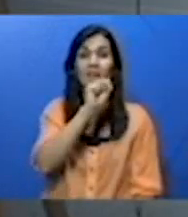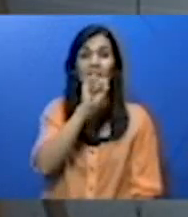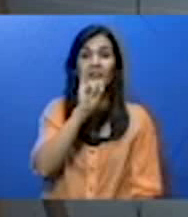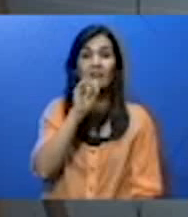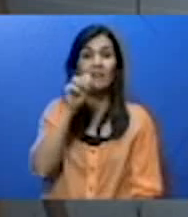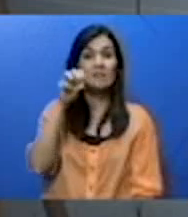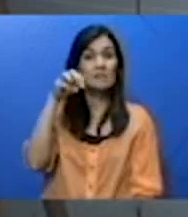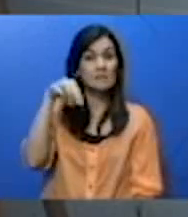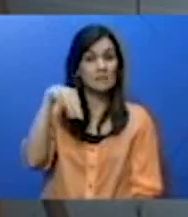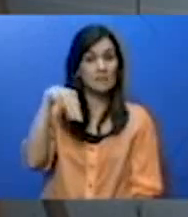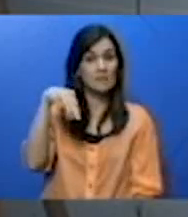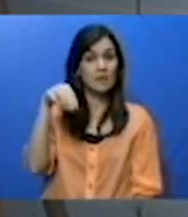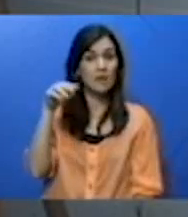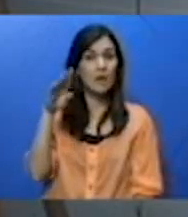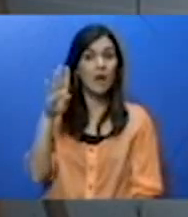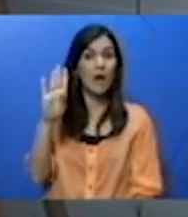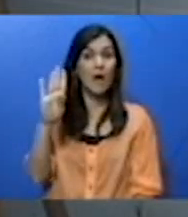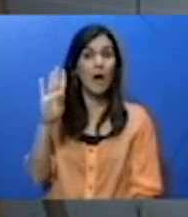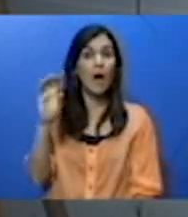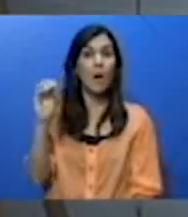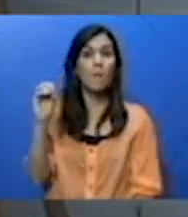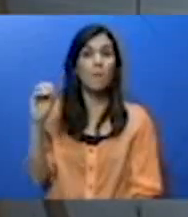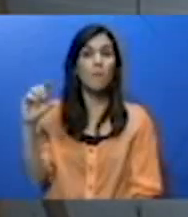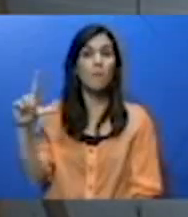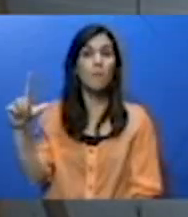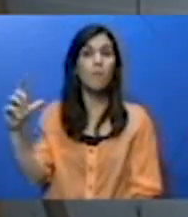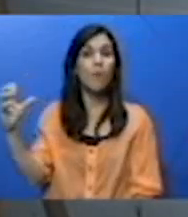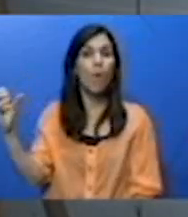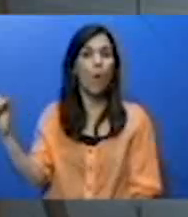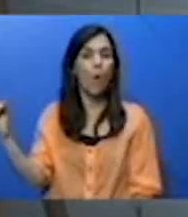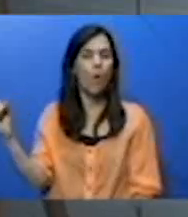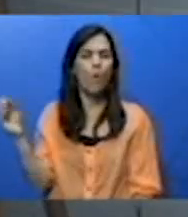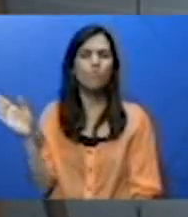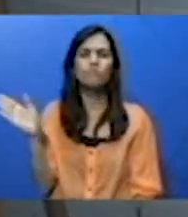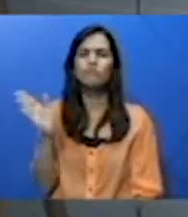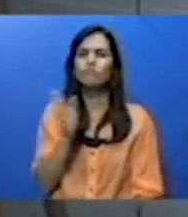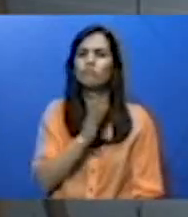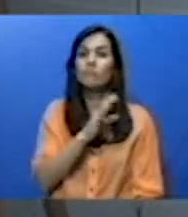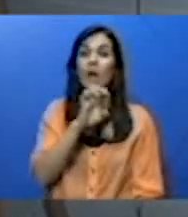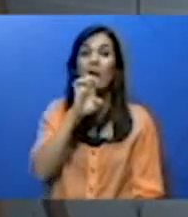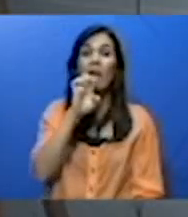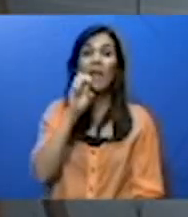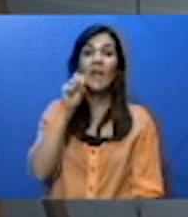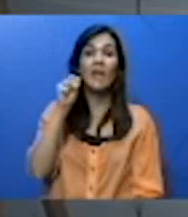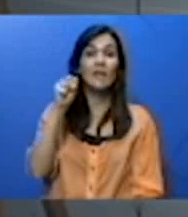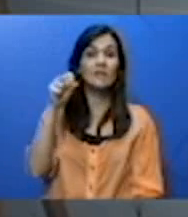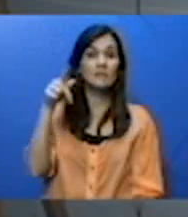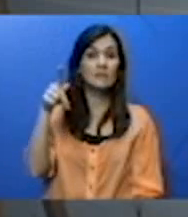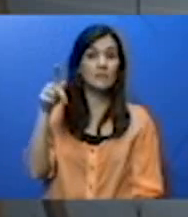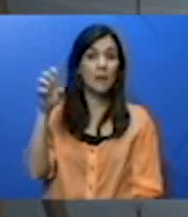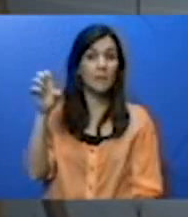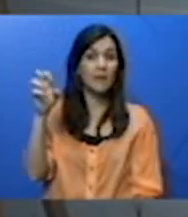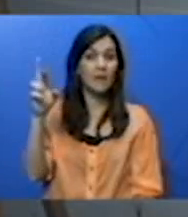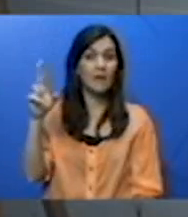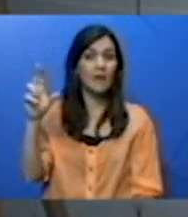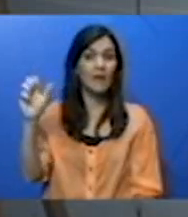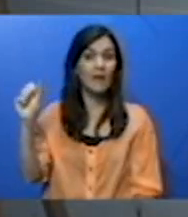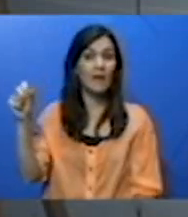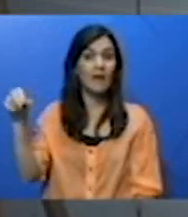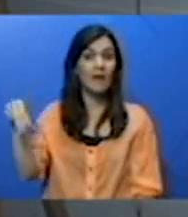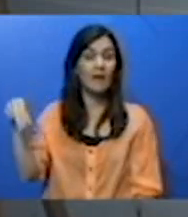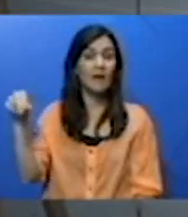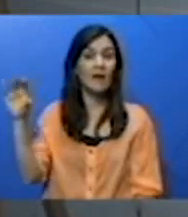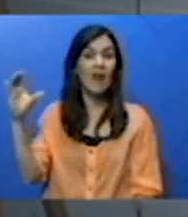porque depois vem um B da bola, tem um acentinho. Verdade. É ser símbolo de esperança. Esperança!